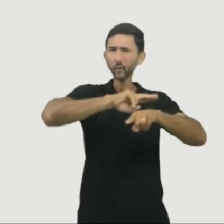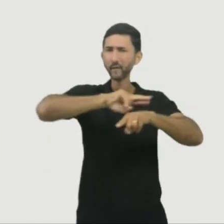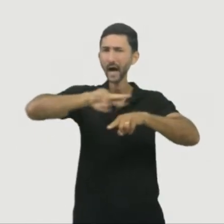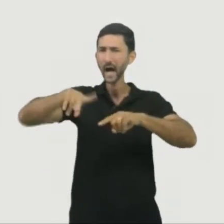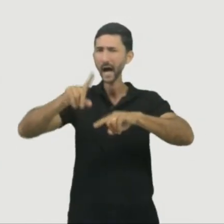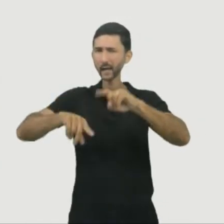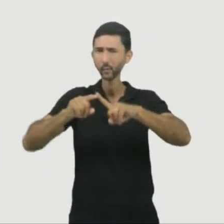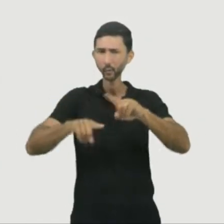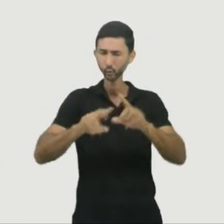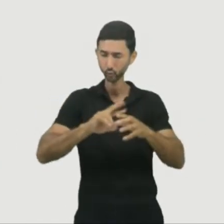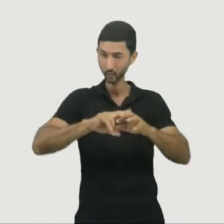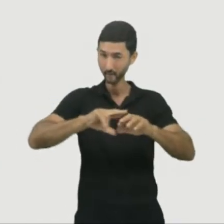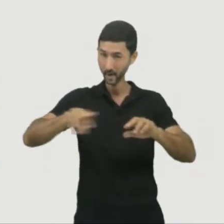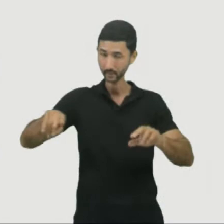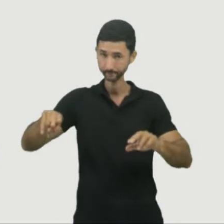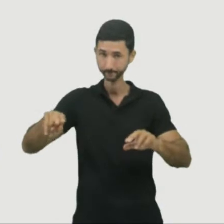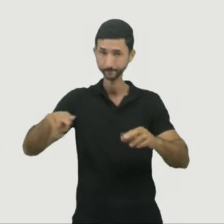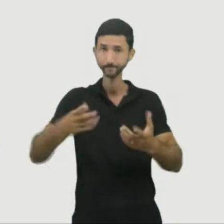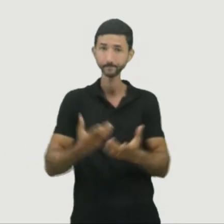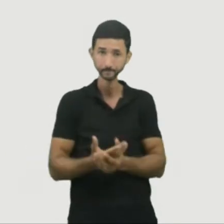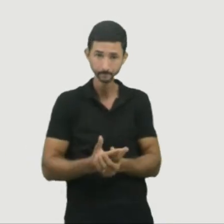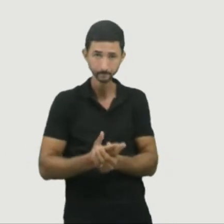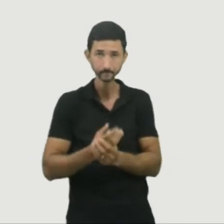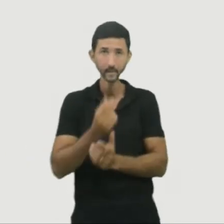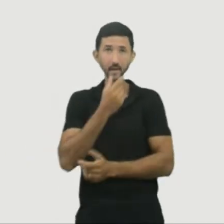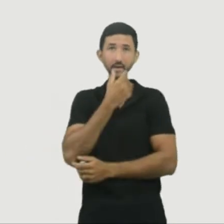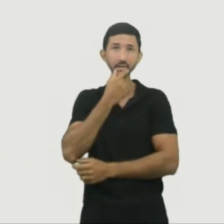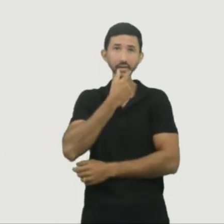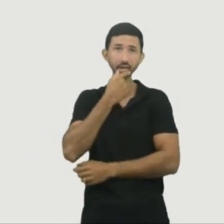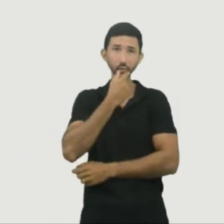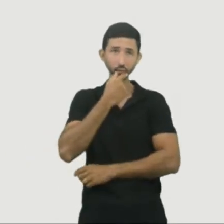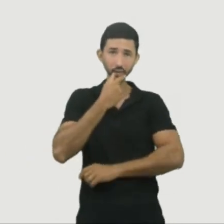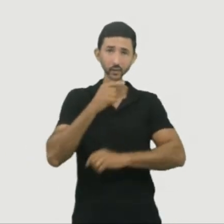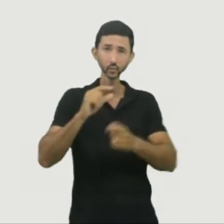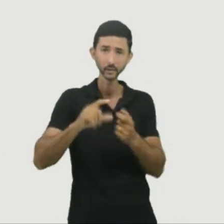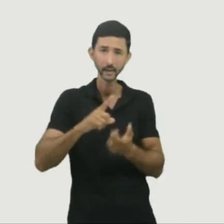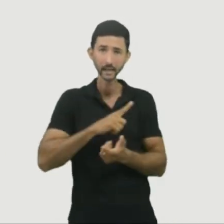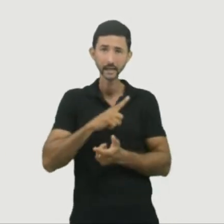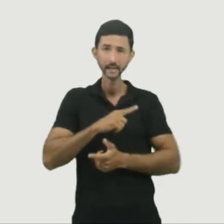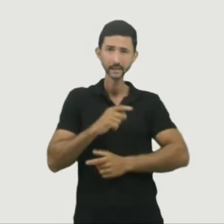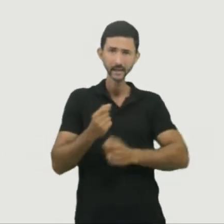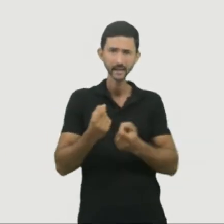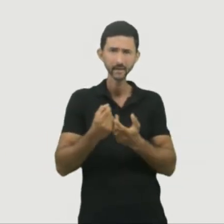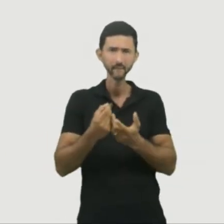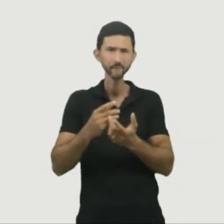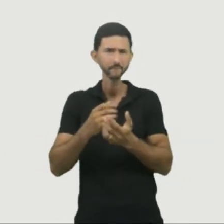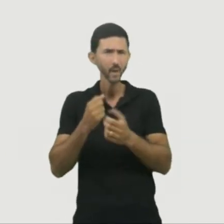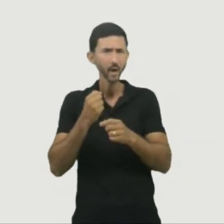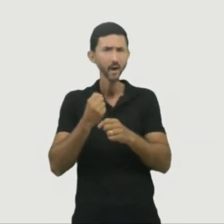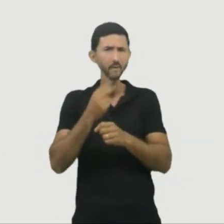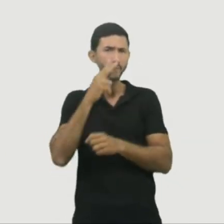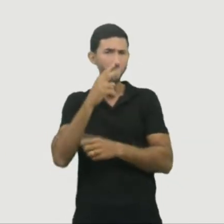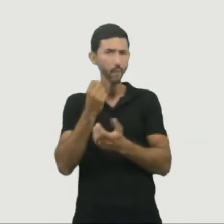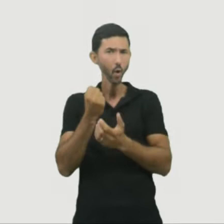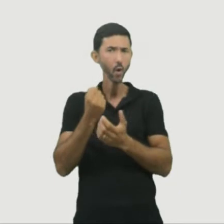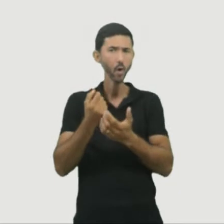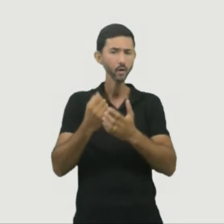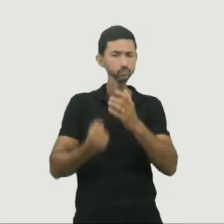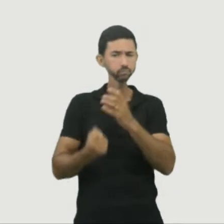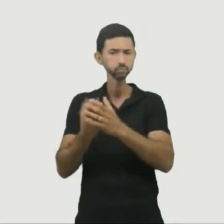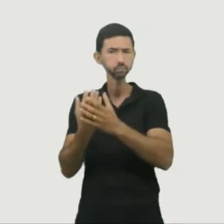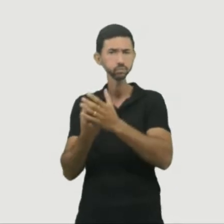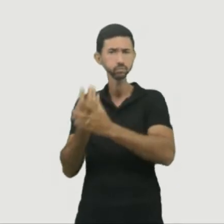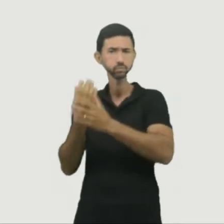de policulturas. Os Estados Unidos da América, ele vai ter forte produção, não